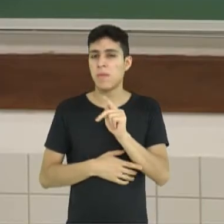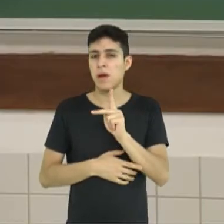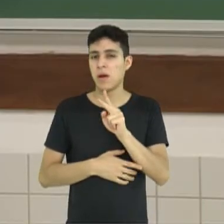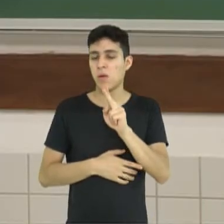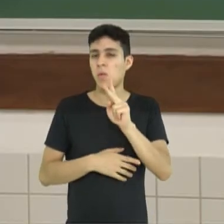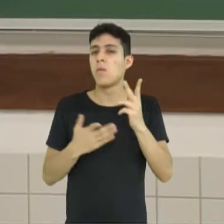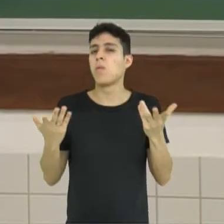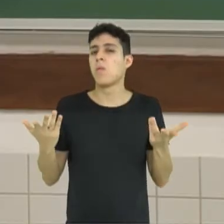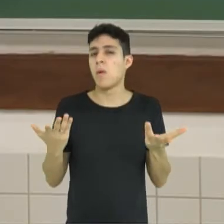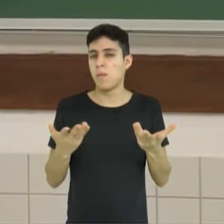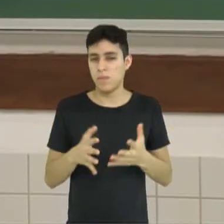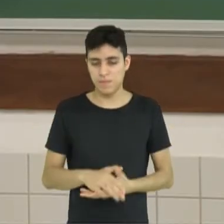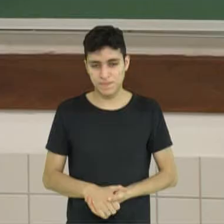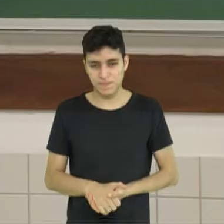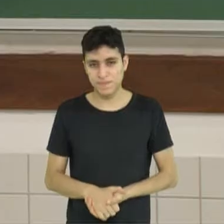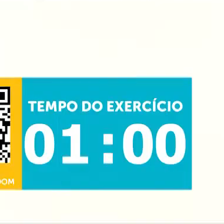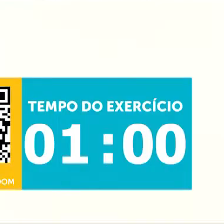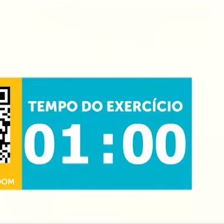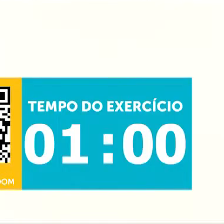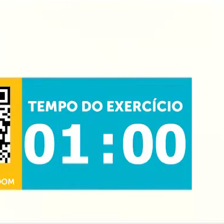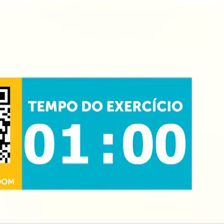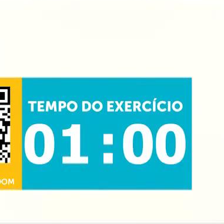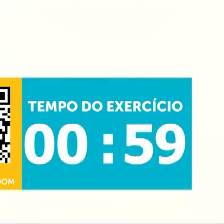Rapidinho, vou dar um tempinho e a gente já volta, hein?